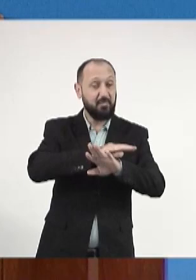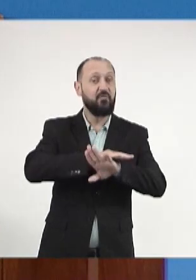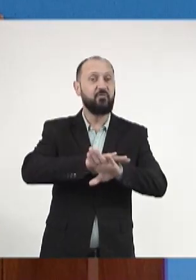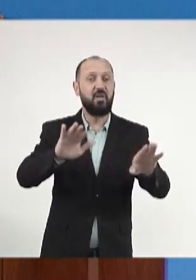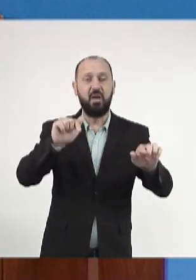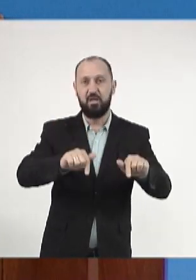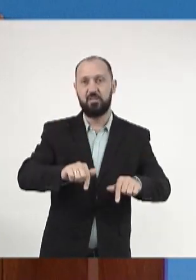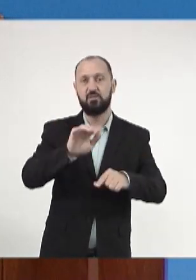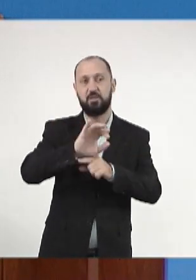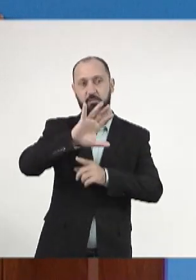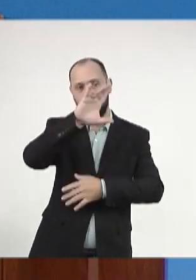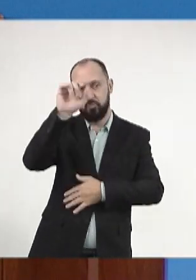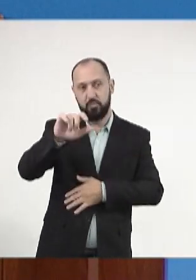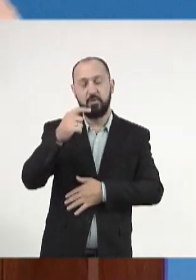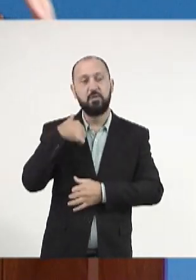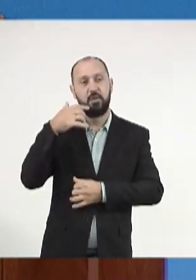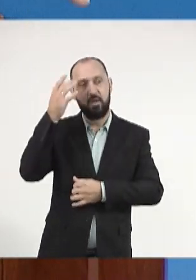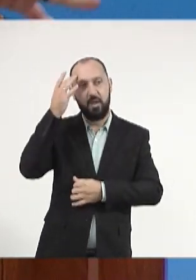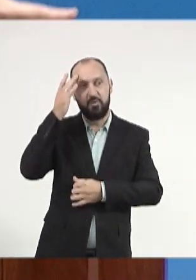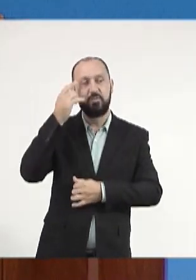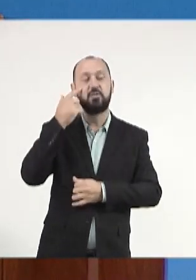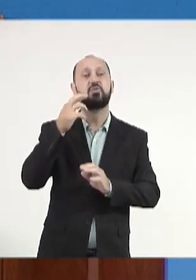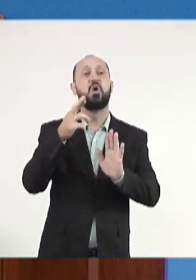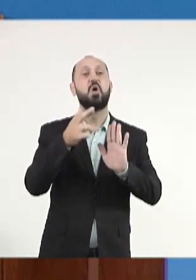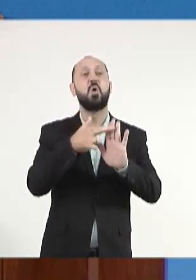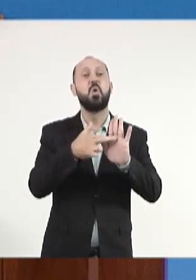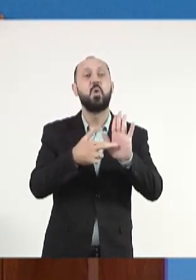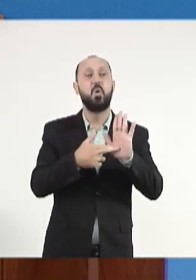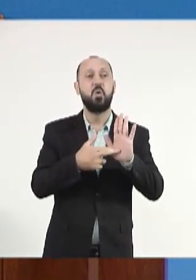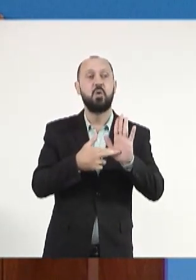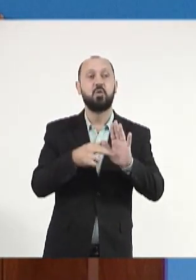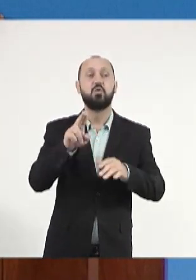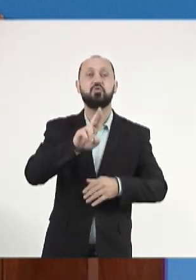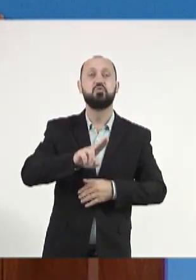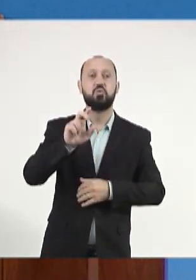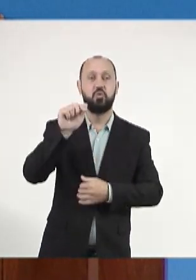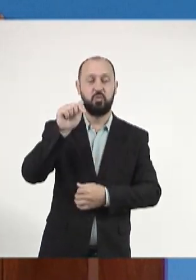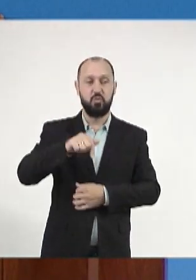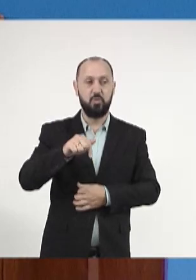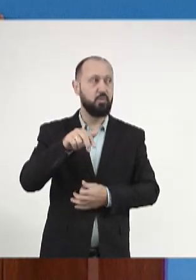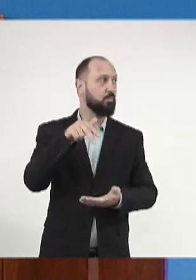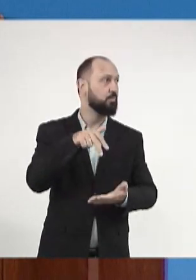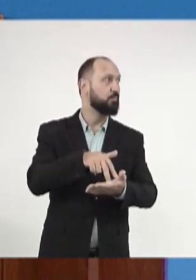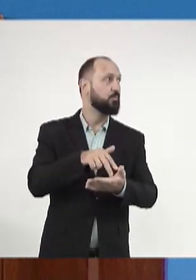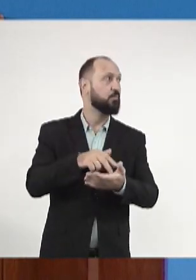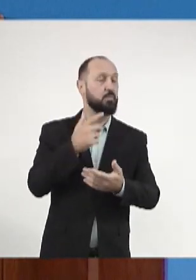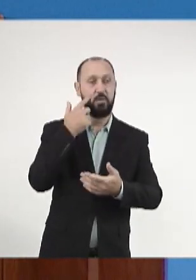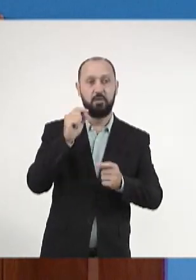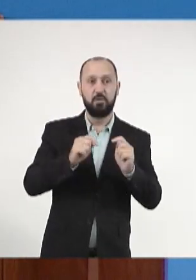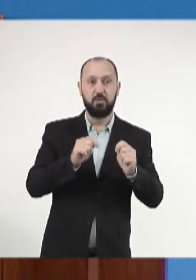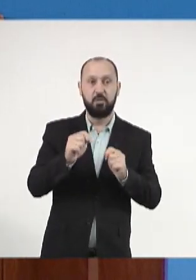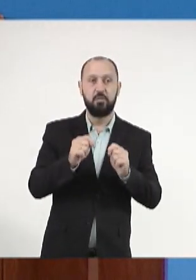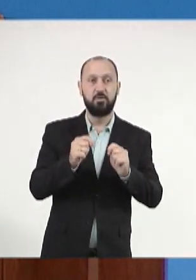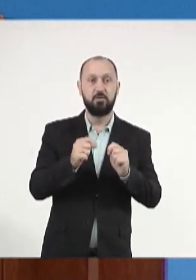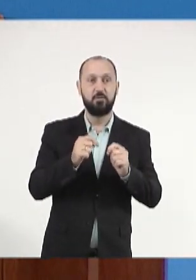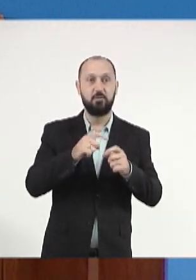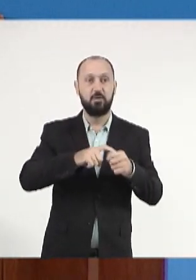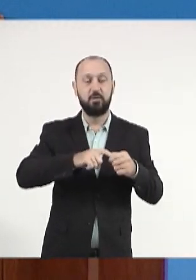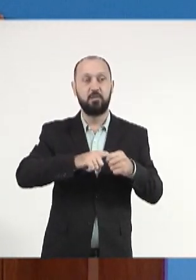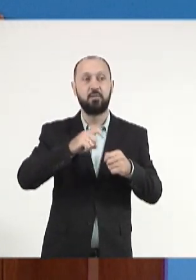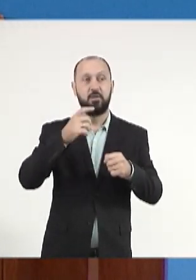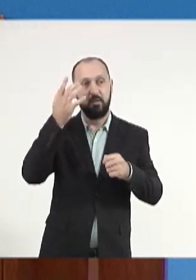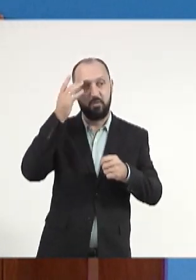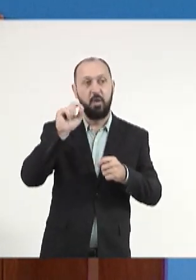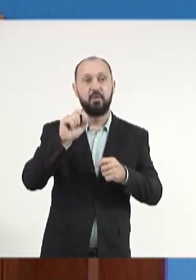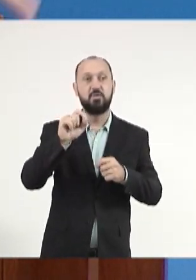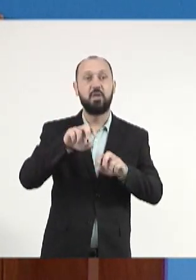aqui no Mato Grosso do Sul. E acho que temos que regulamentar aqui o nosso uso da tribuna e do aparte. Regulamentado. Eu